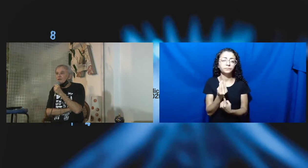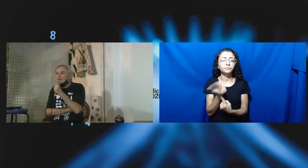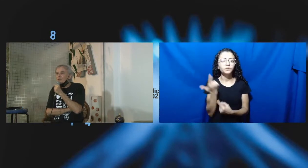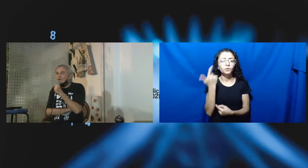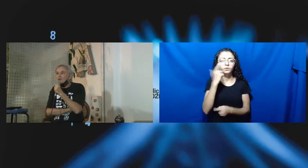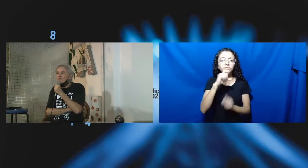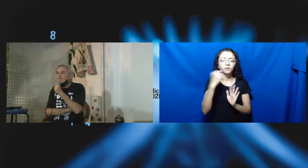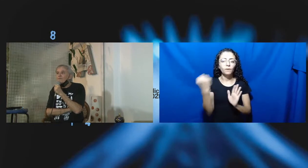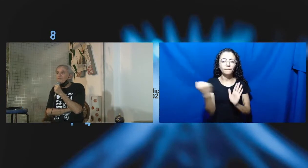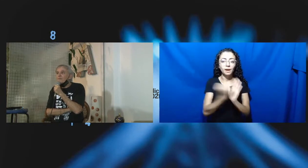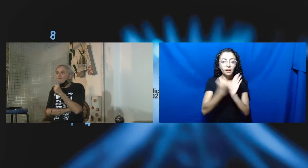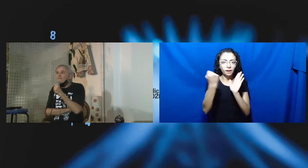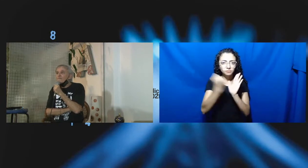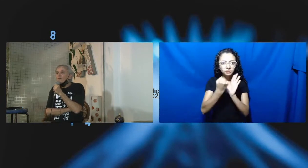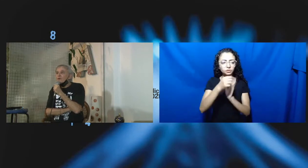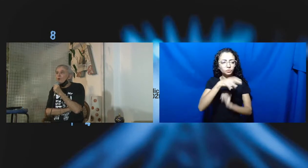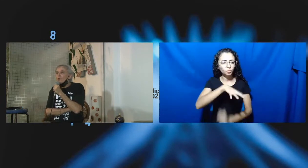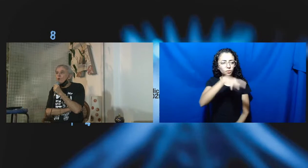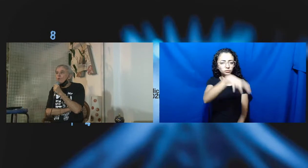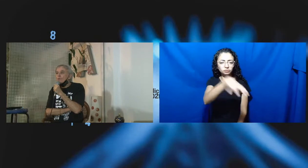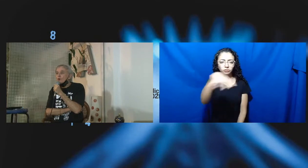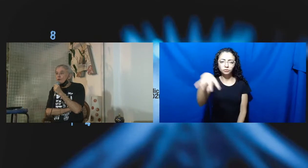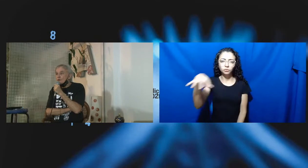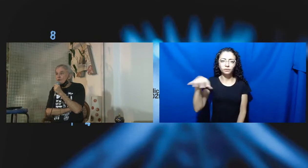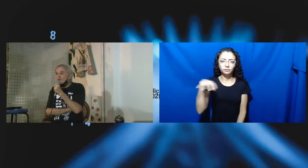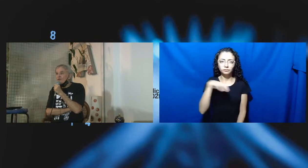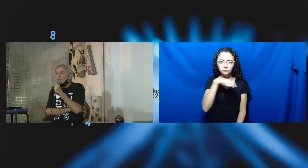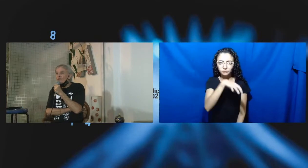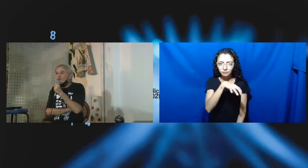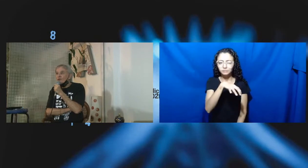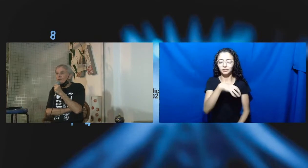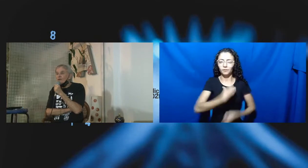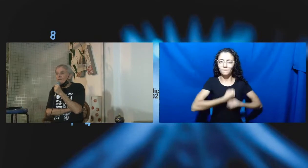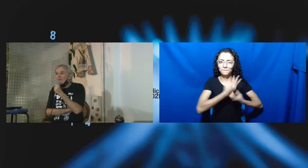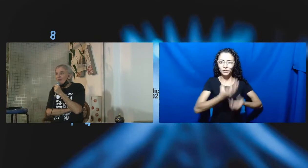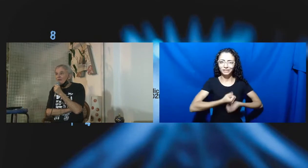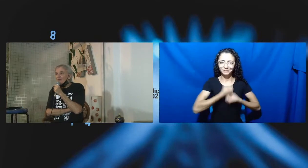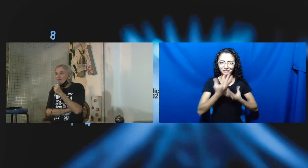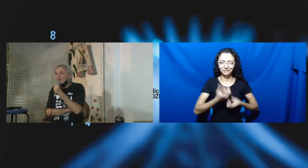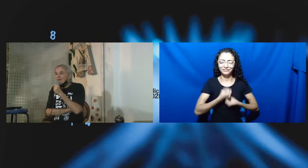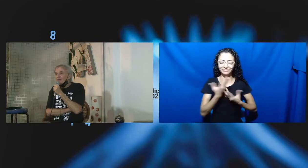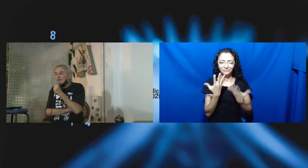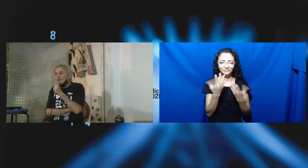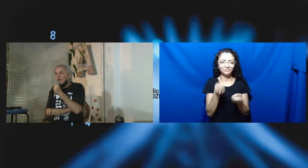desse território com poesia. Vamos ver.